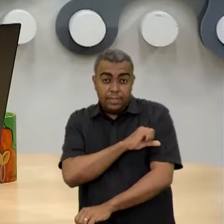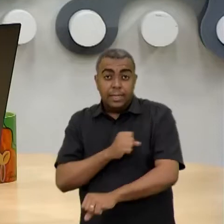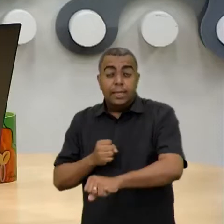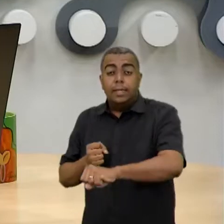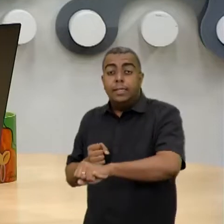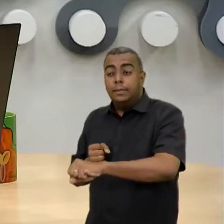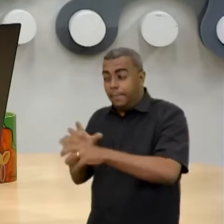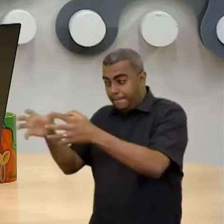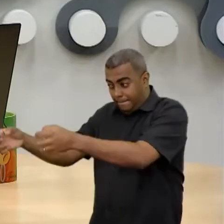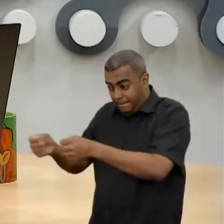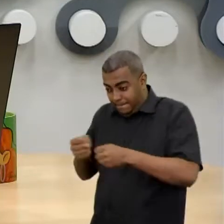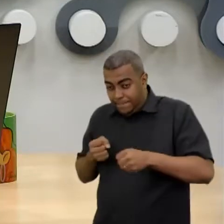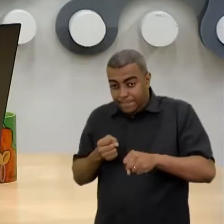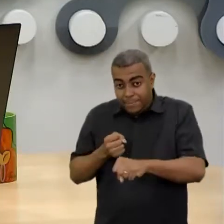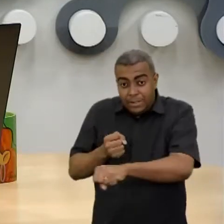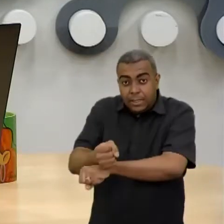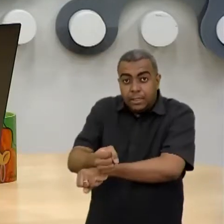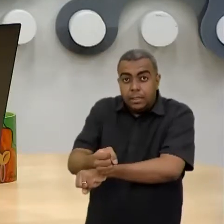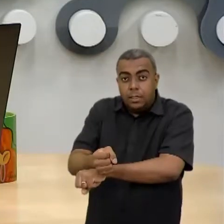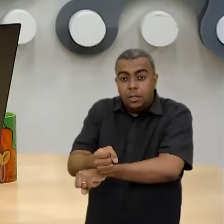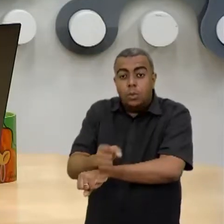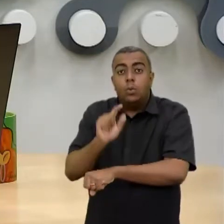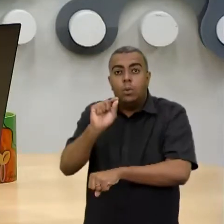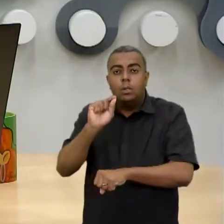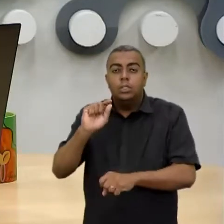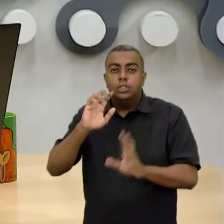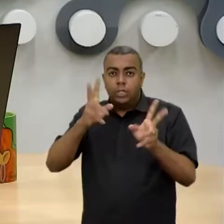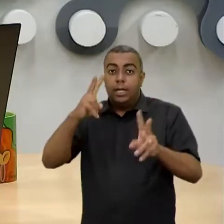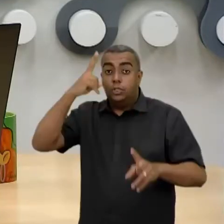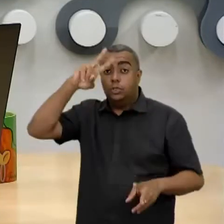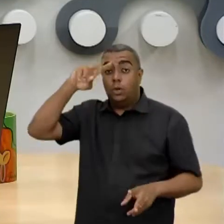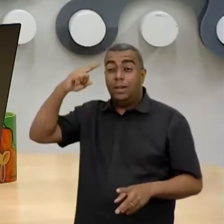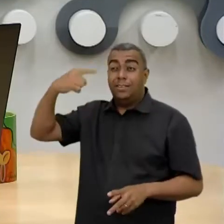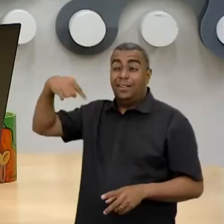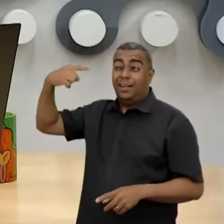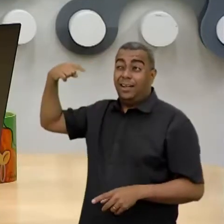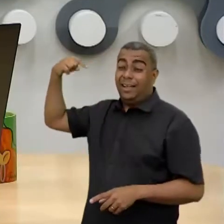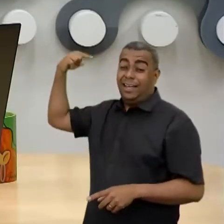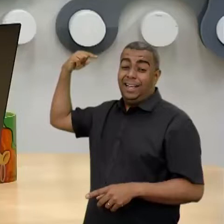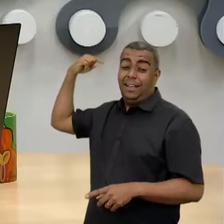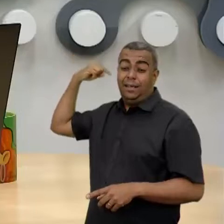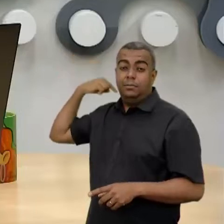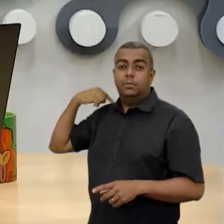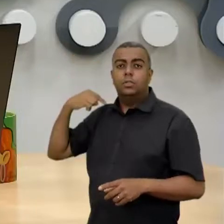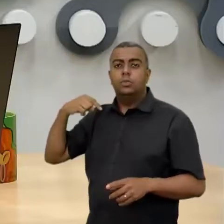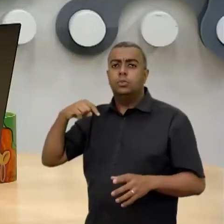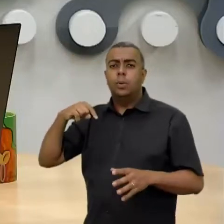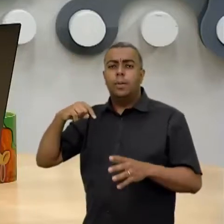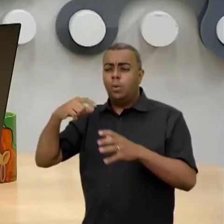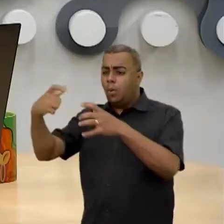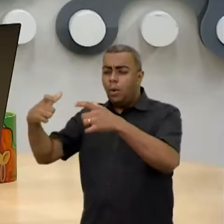escravização, a escravidão é uma instituição que existe na história antiga, existe em toda a história, em todos os povos,